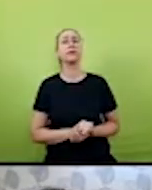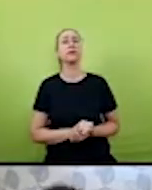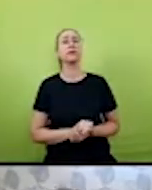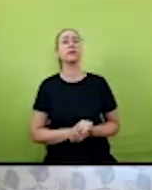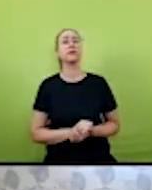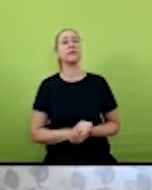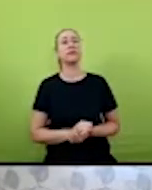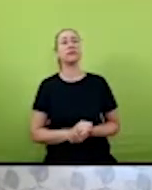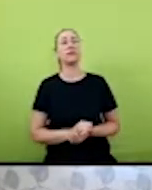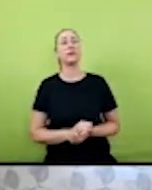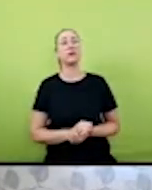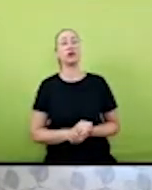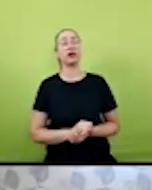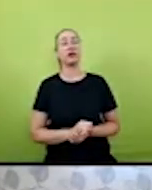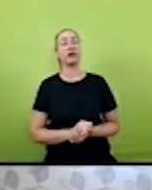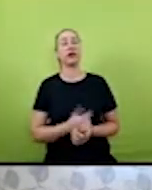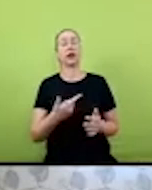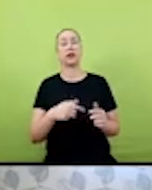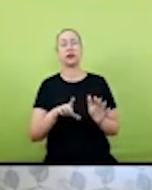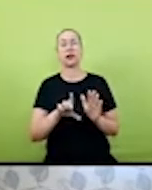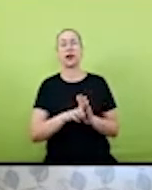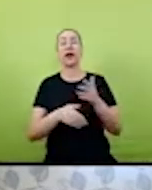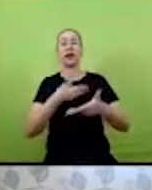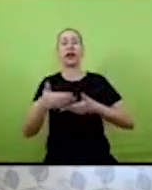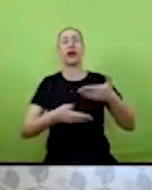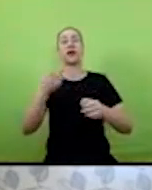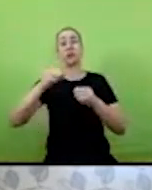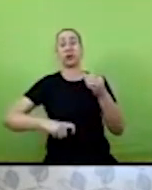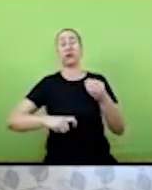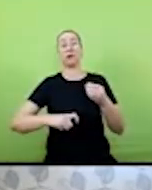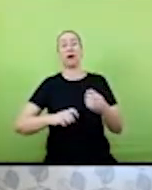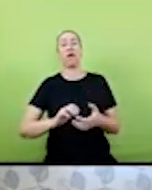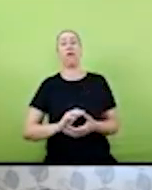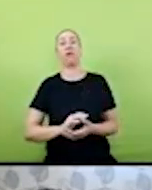aí daquele episódio que eu acho que vocês devem ter ouvido,